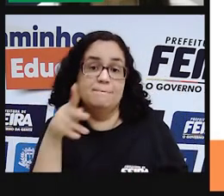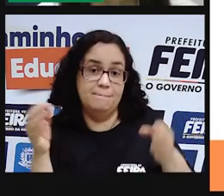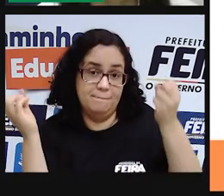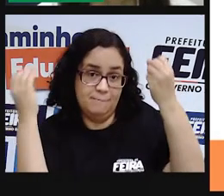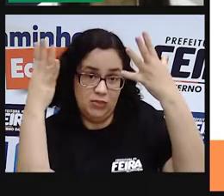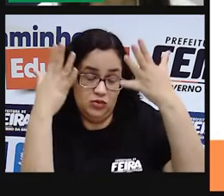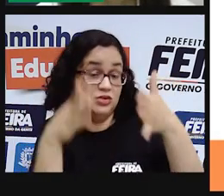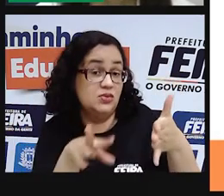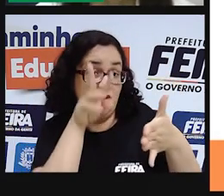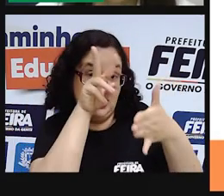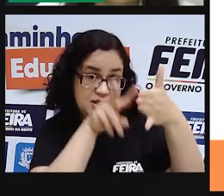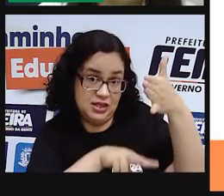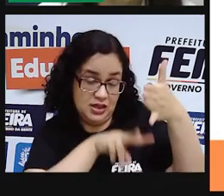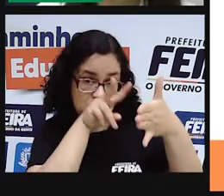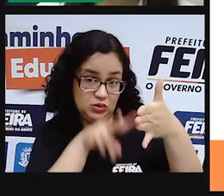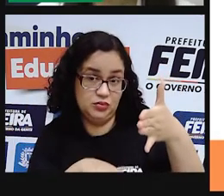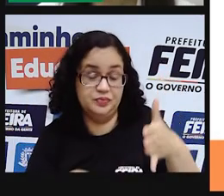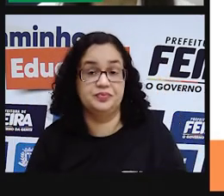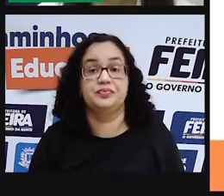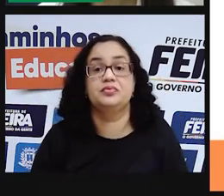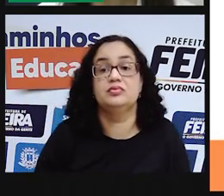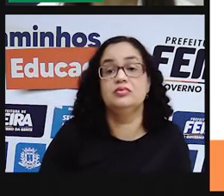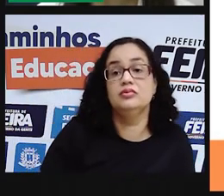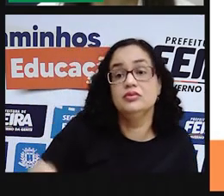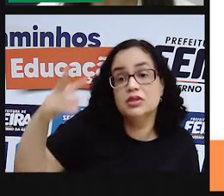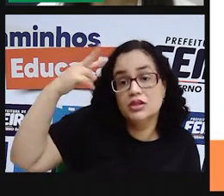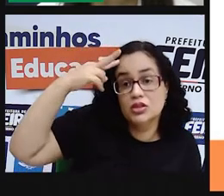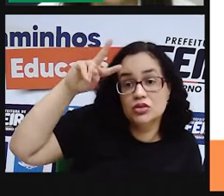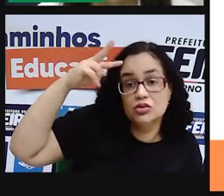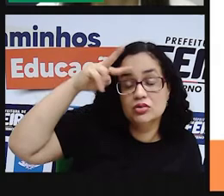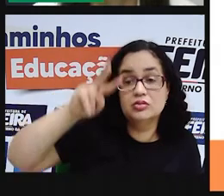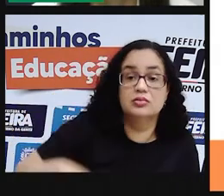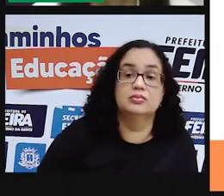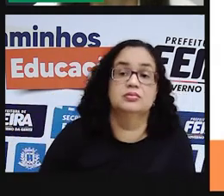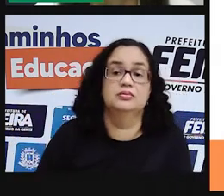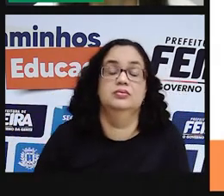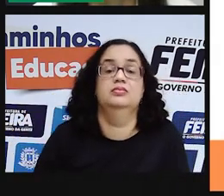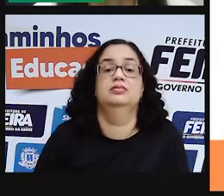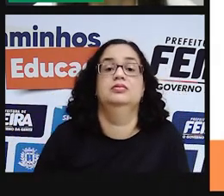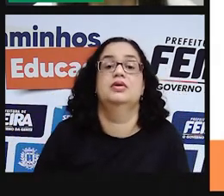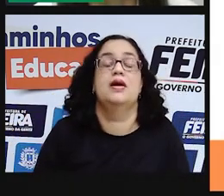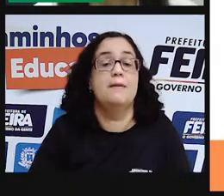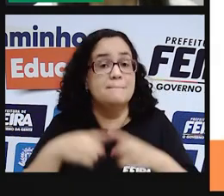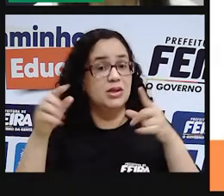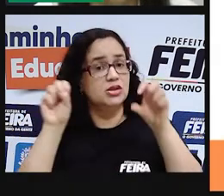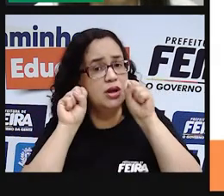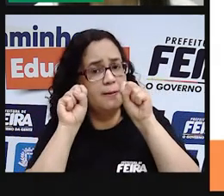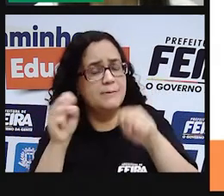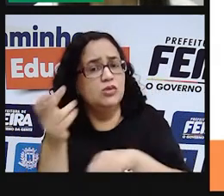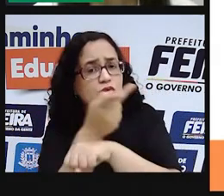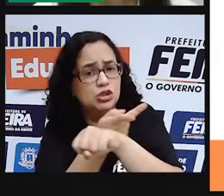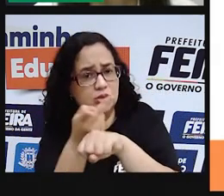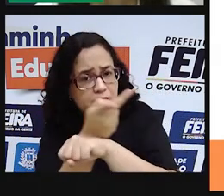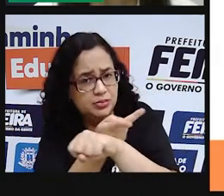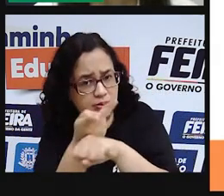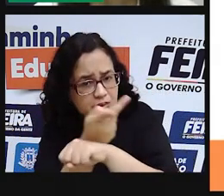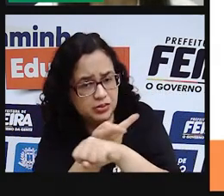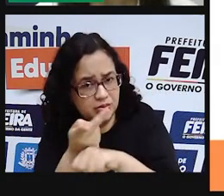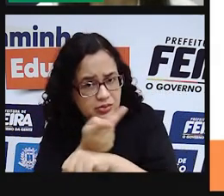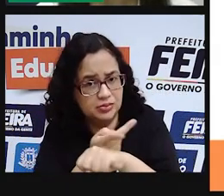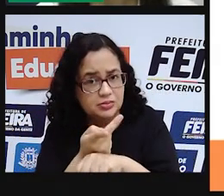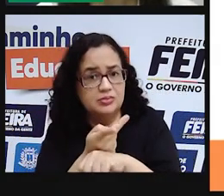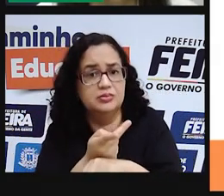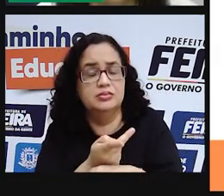gente fazer a leitura na íntegra, né? Da história toda. Mas assim, você pode procurar. Ela